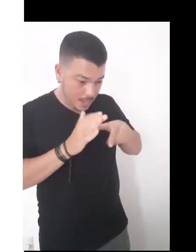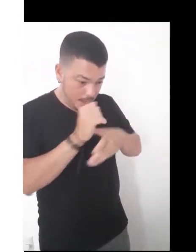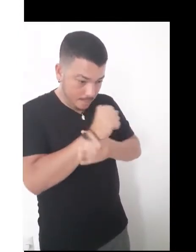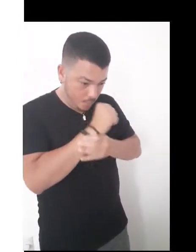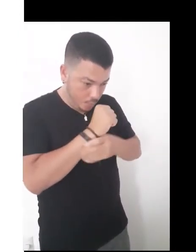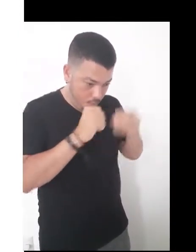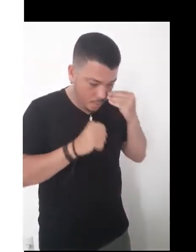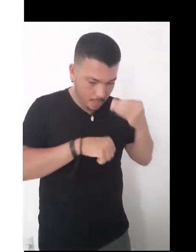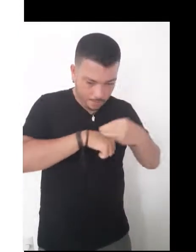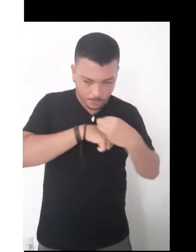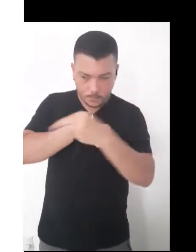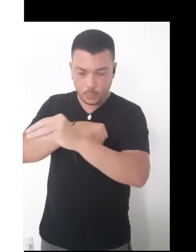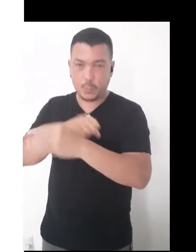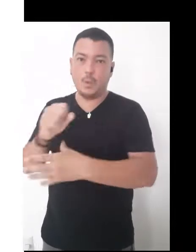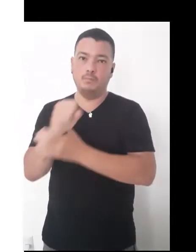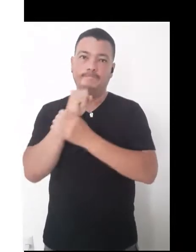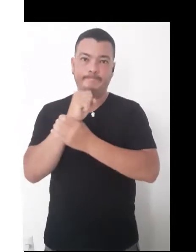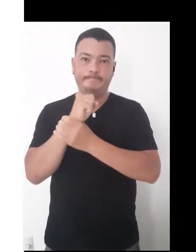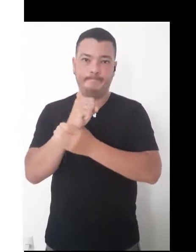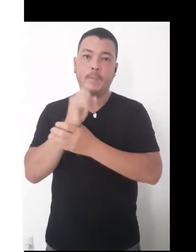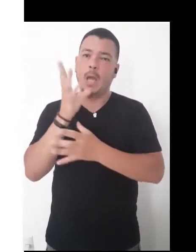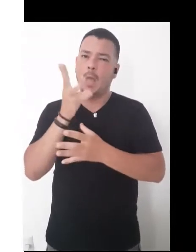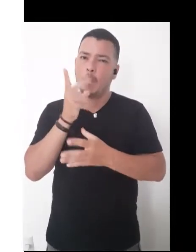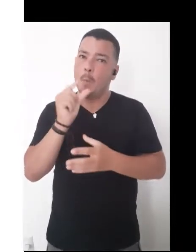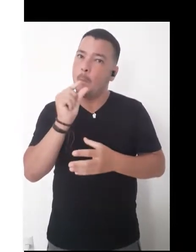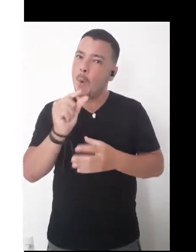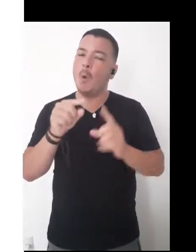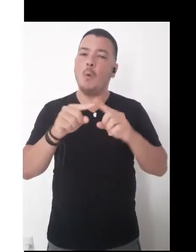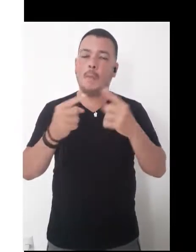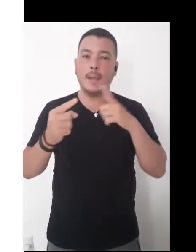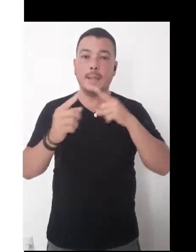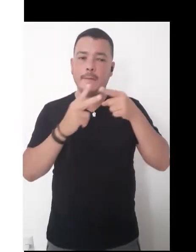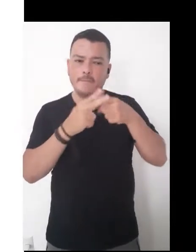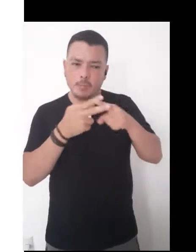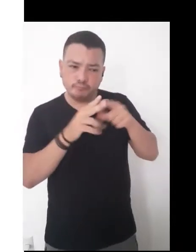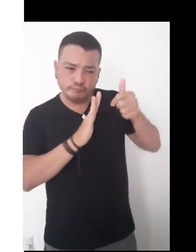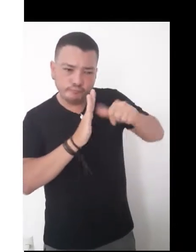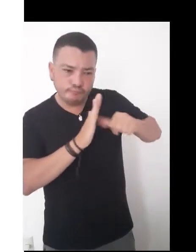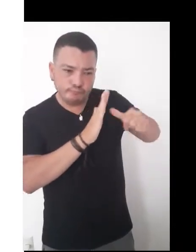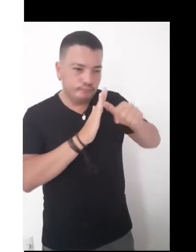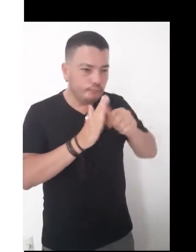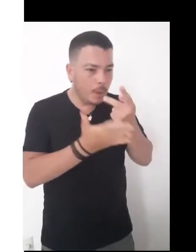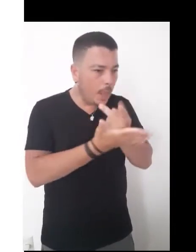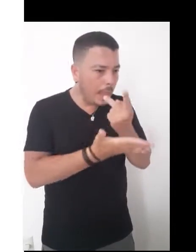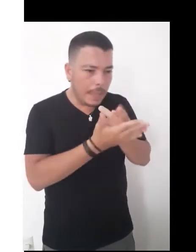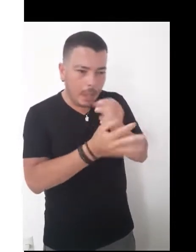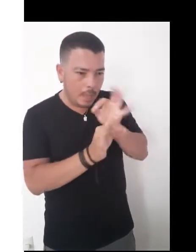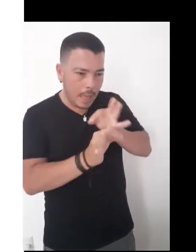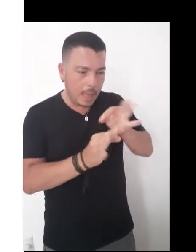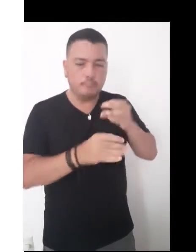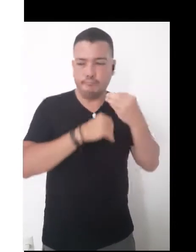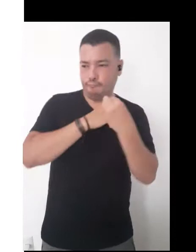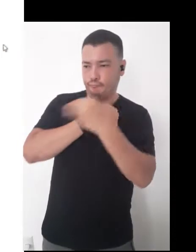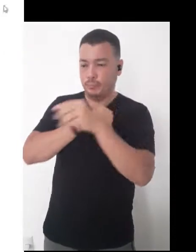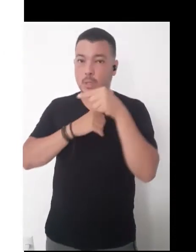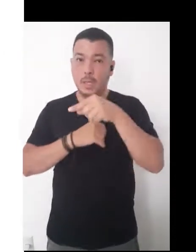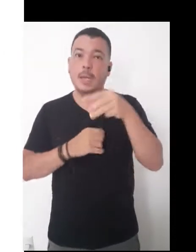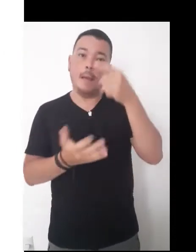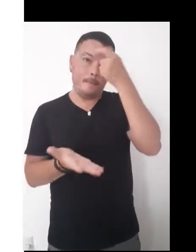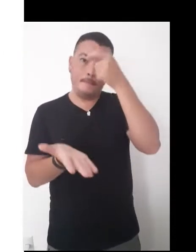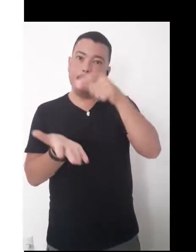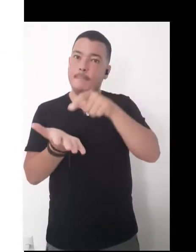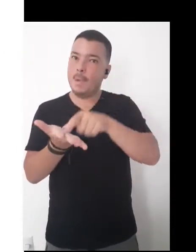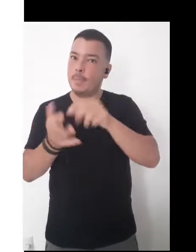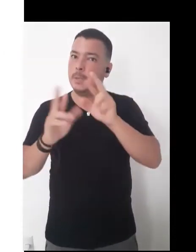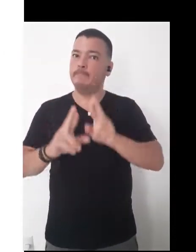uma segurança maior no envio. Além disso, ela tem uma verificação de erro antes de enviar. Essa já é uma memória mais